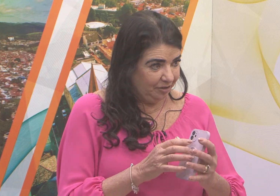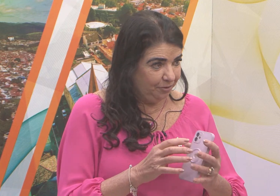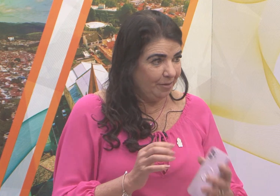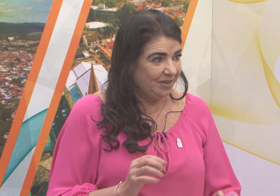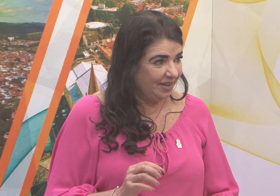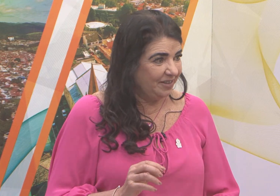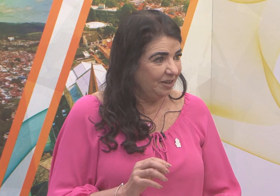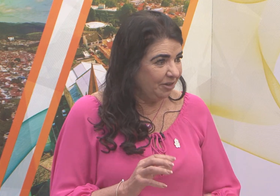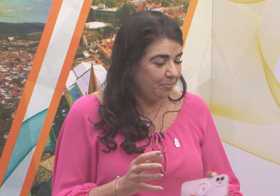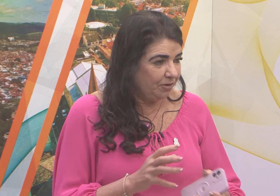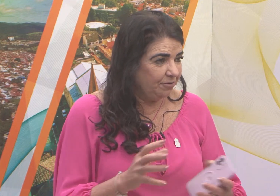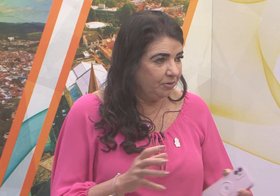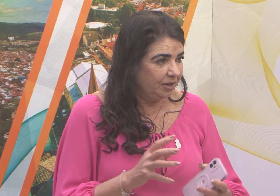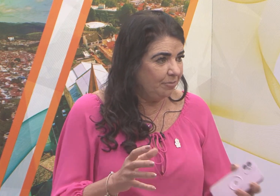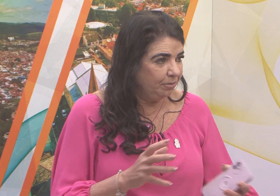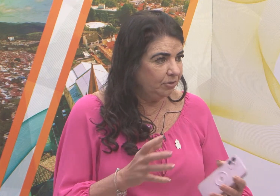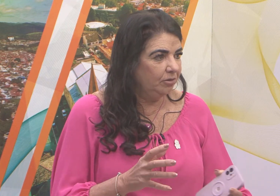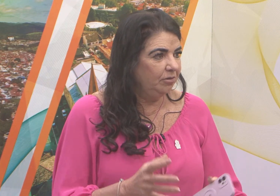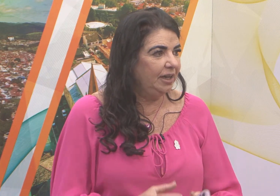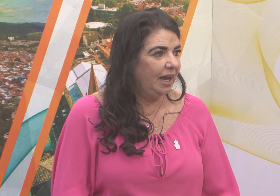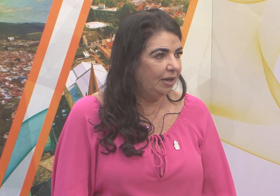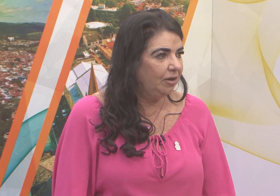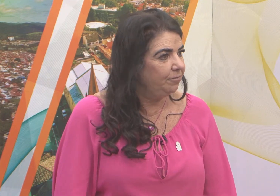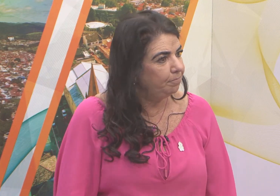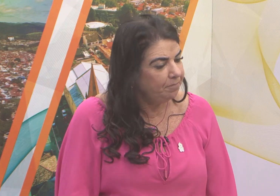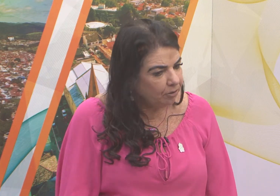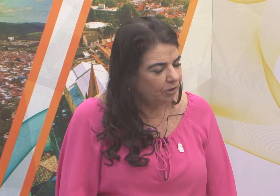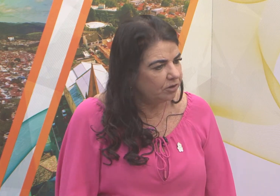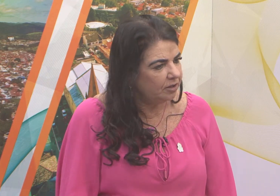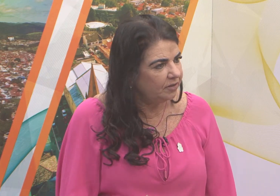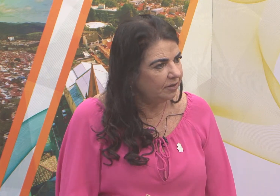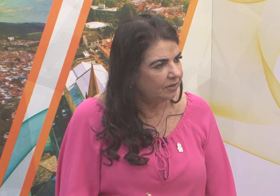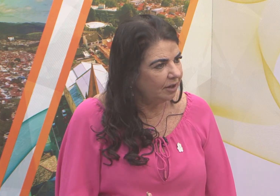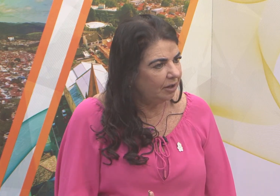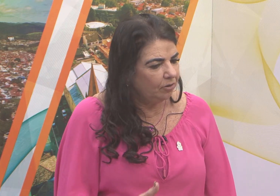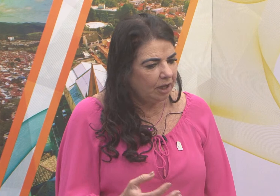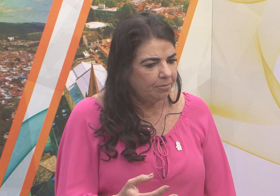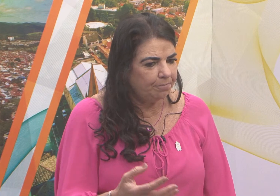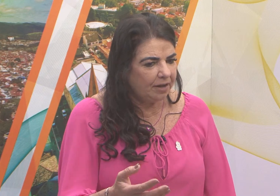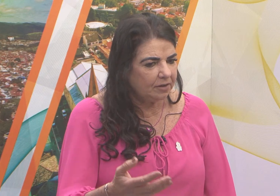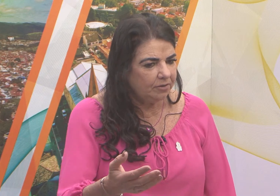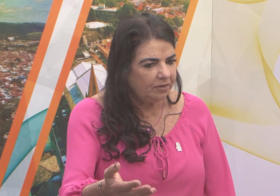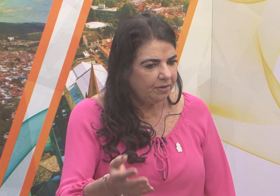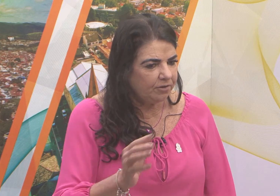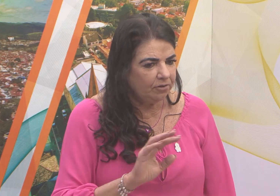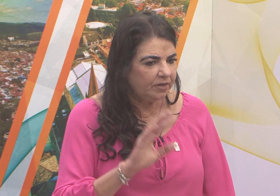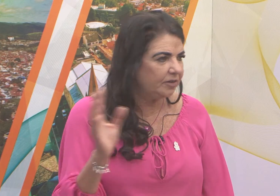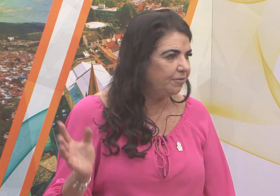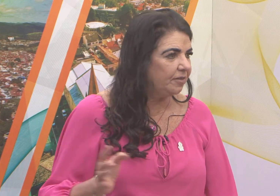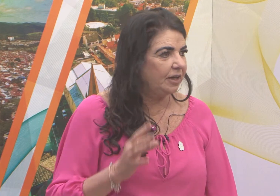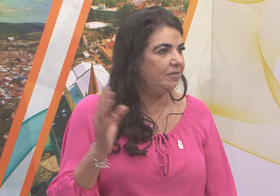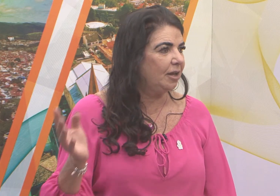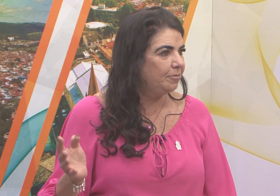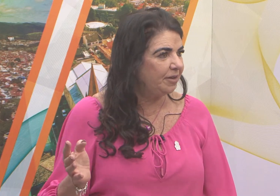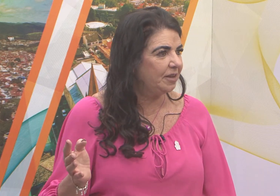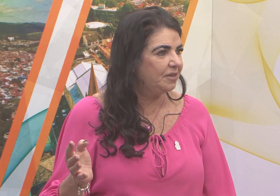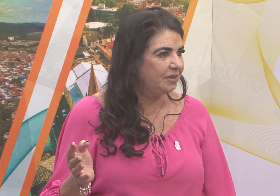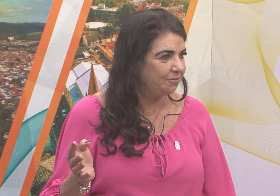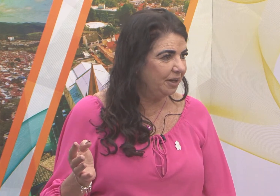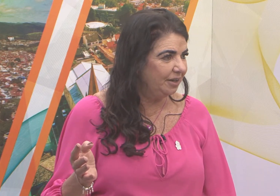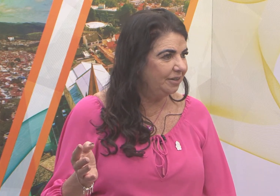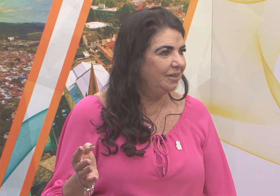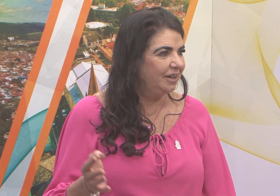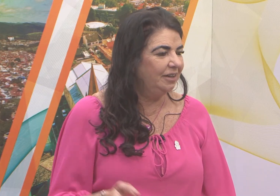na informatização, né? A pessoa fica o tempo todo ligada em 1000 notícias. O tempo passa quando você vê, chegou sexta-feira, você nem sabe mais